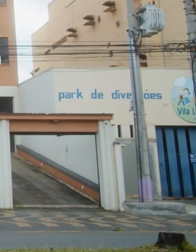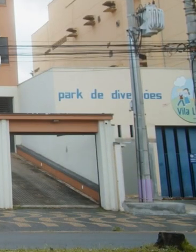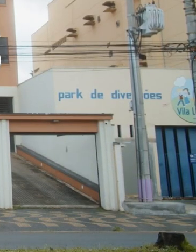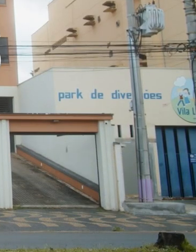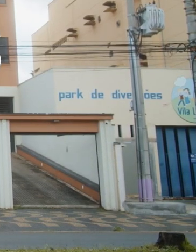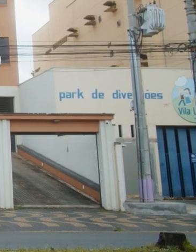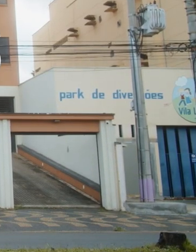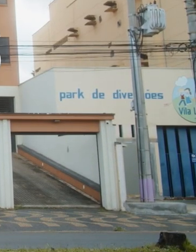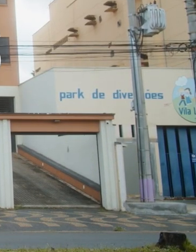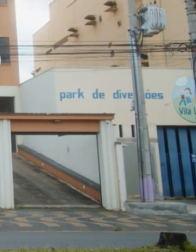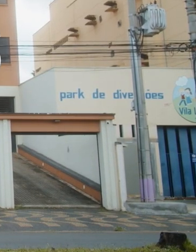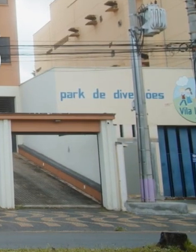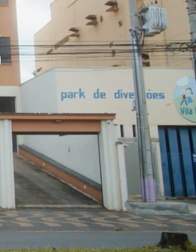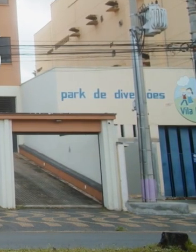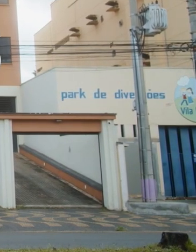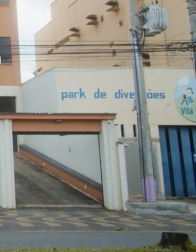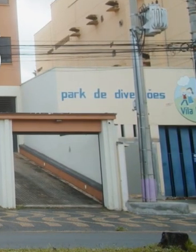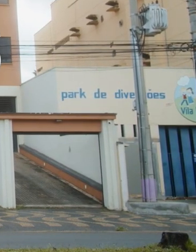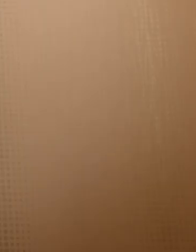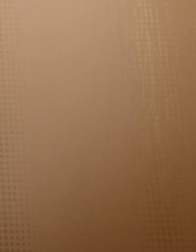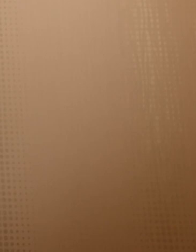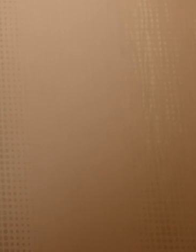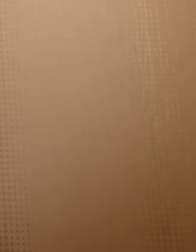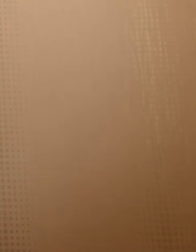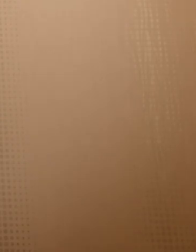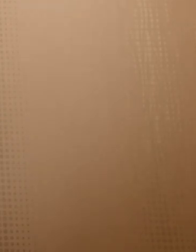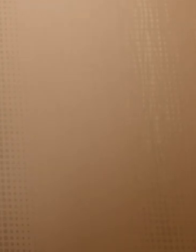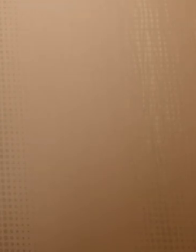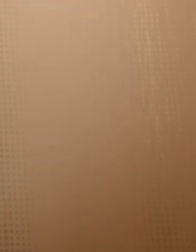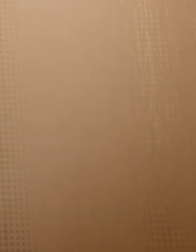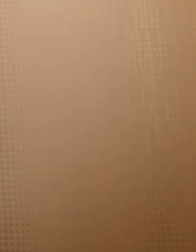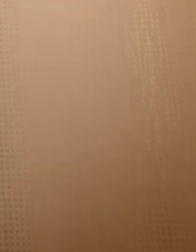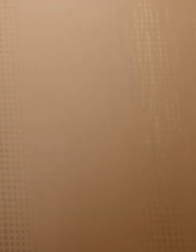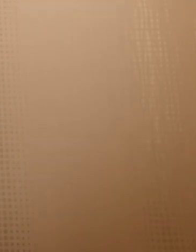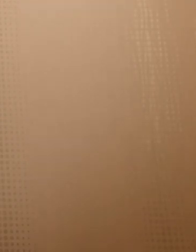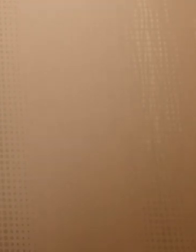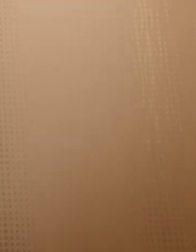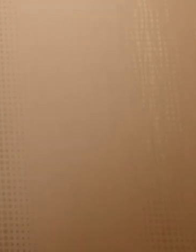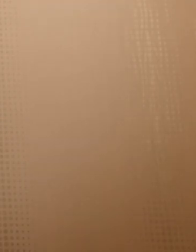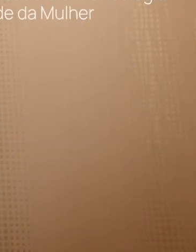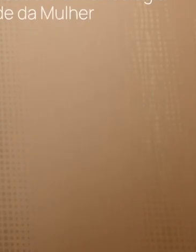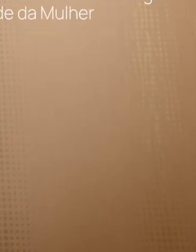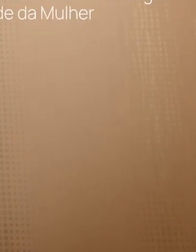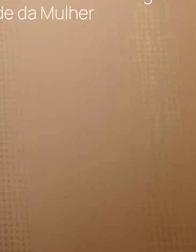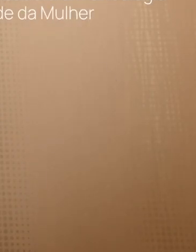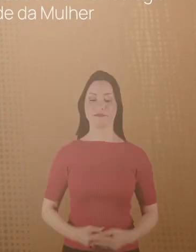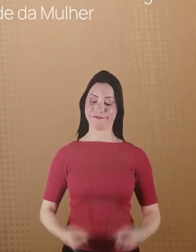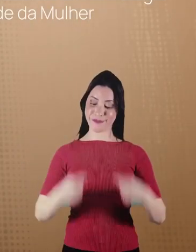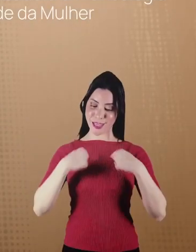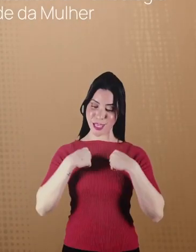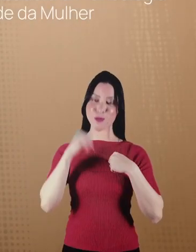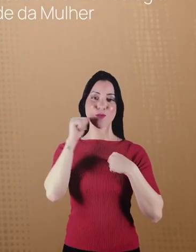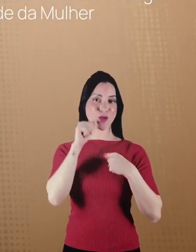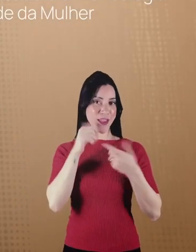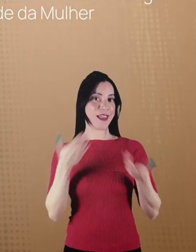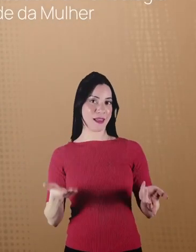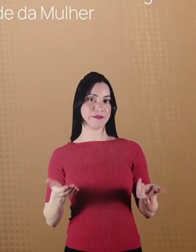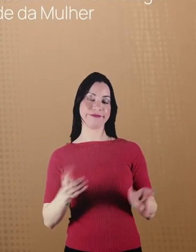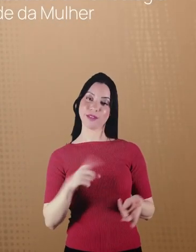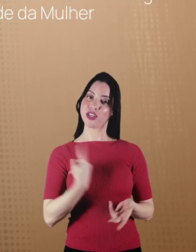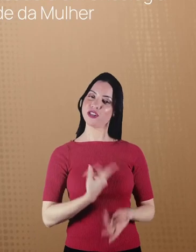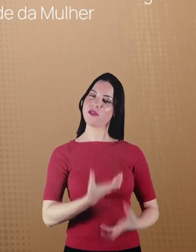Eu eu como mulher, né, a gente vai passando por